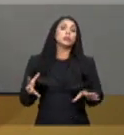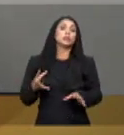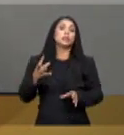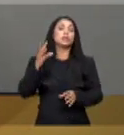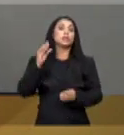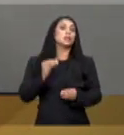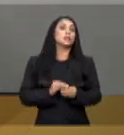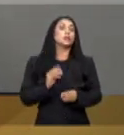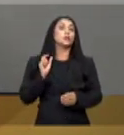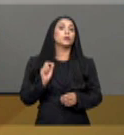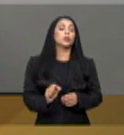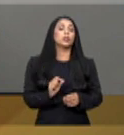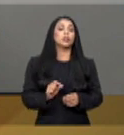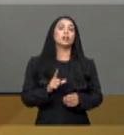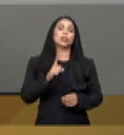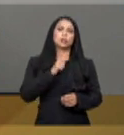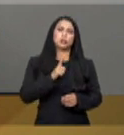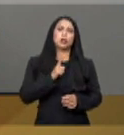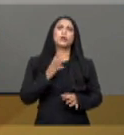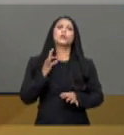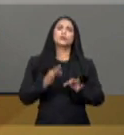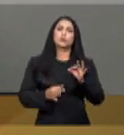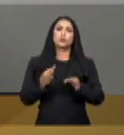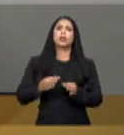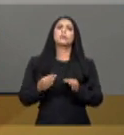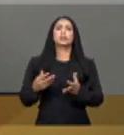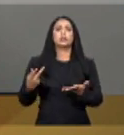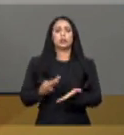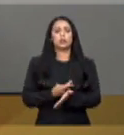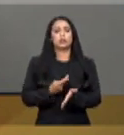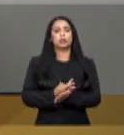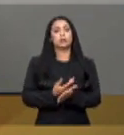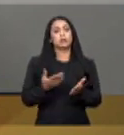necessário manter o efeito daquele julgado inter partes.